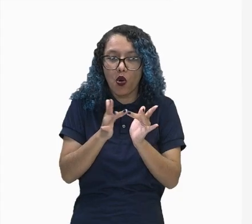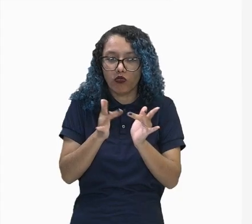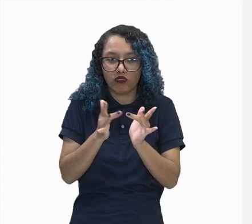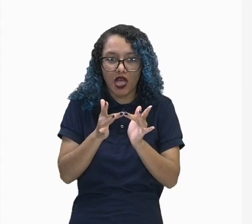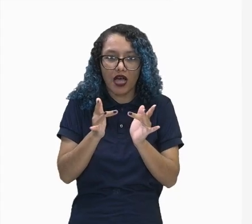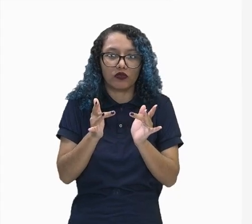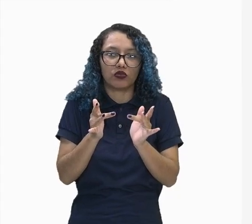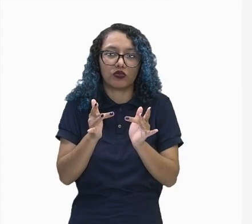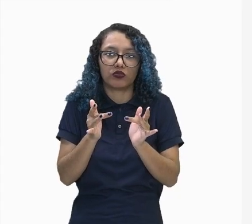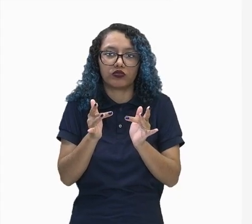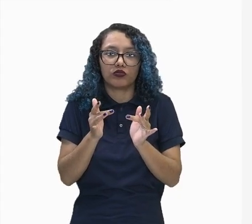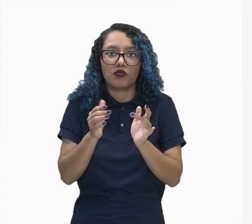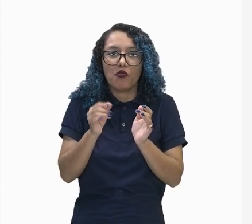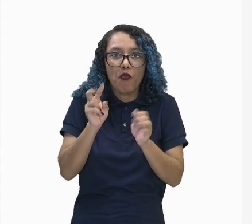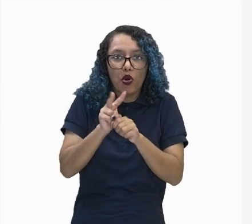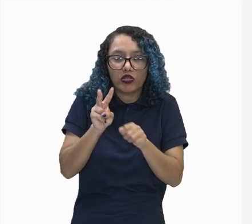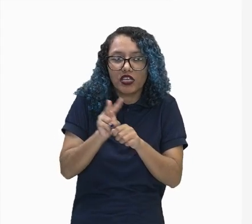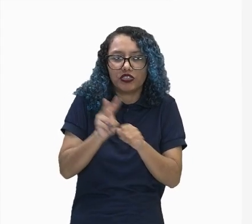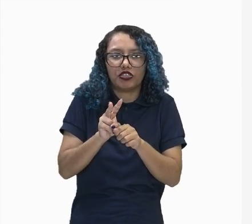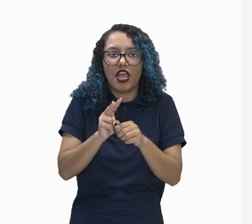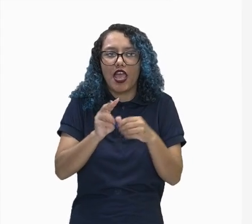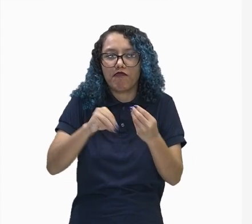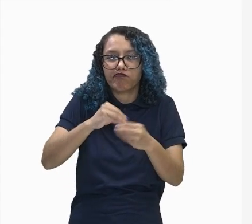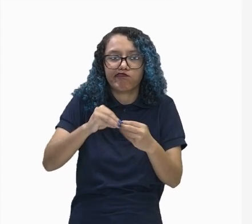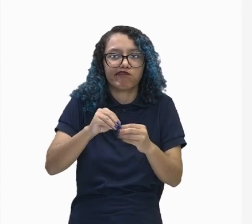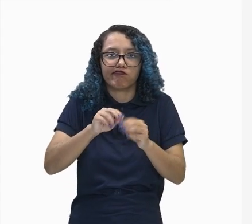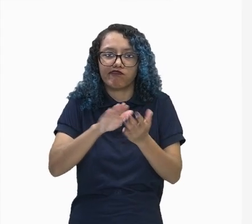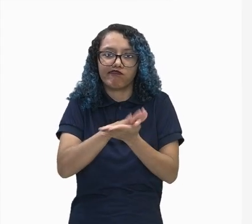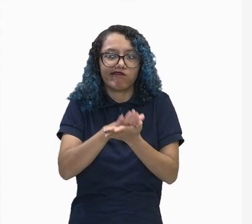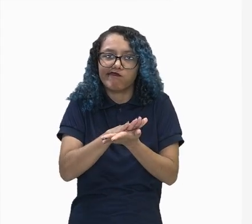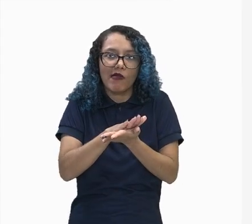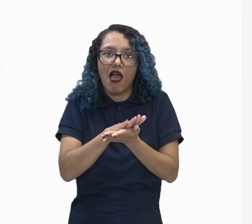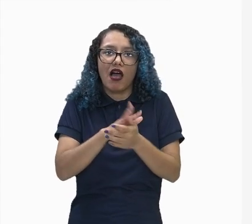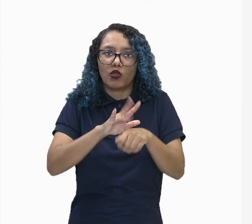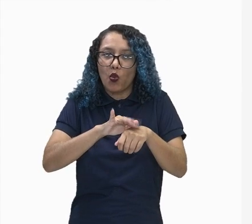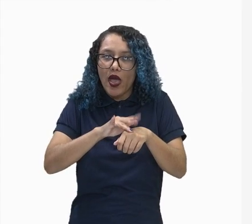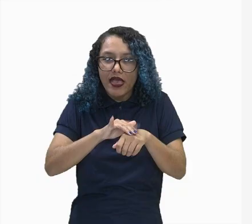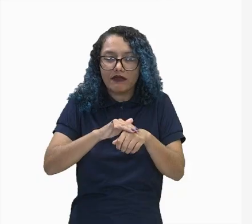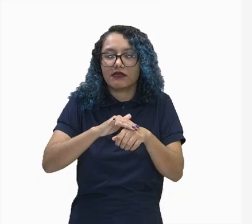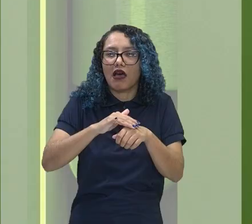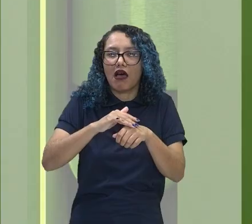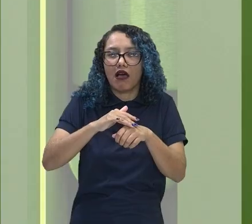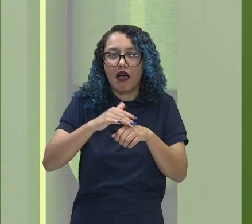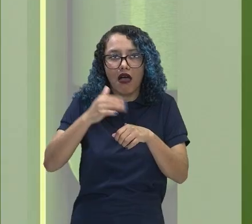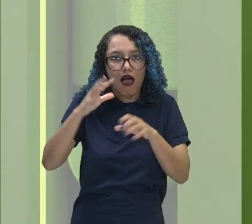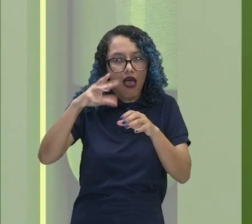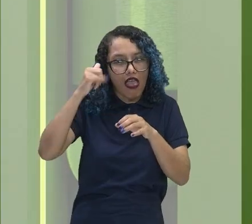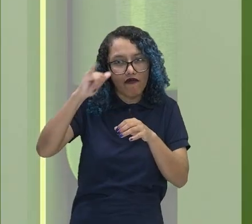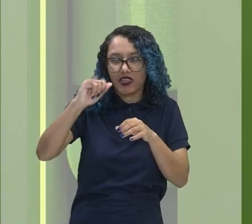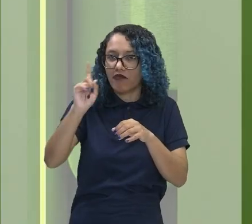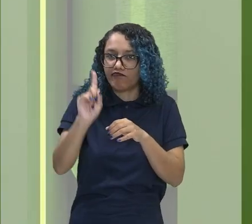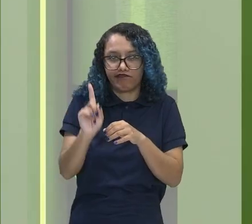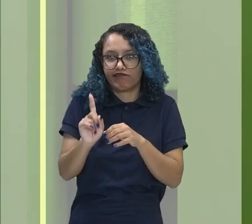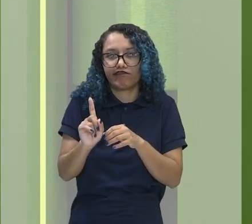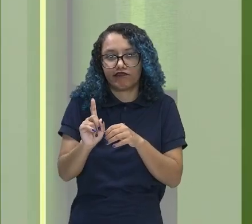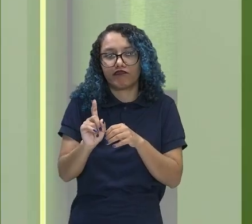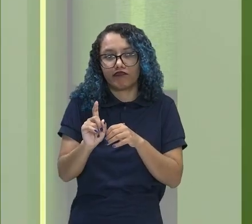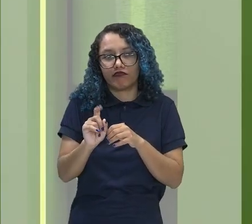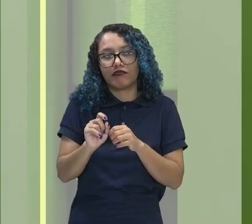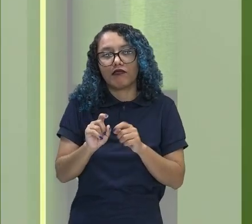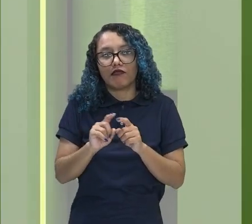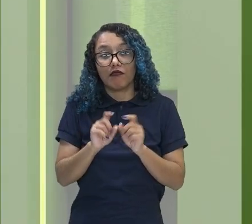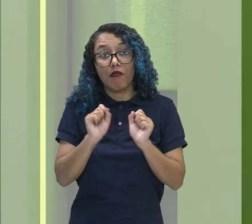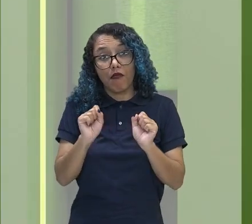protege contra ISTs. Então, é necessário a gente sempre lembrar, né? Então, esse método ele pode ser utilizado